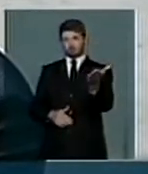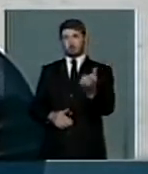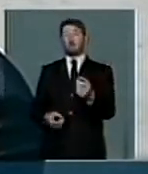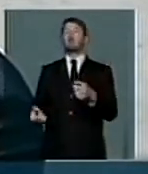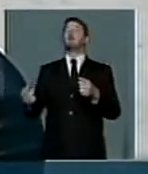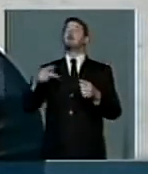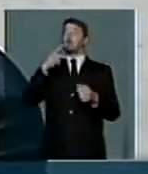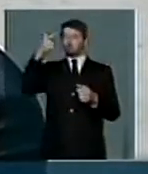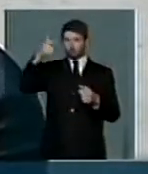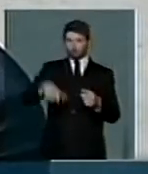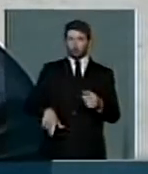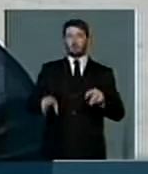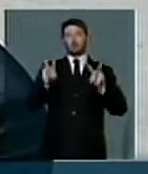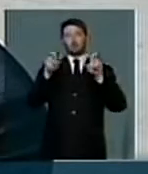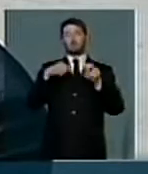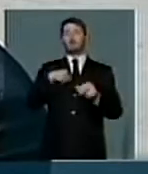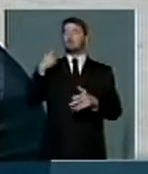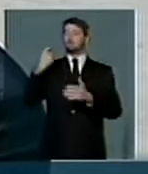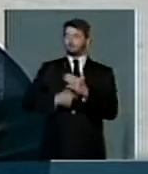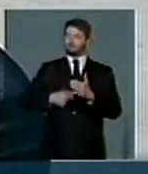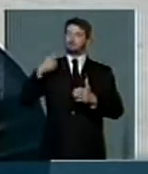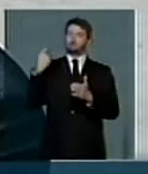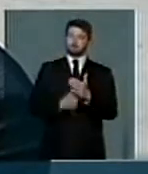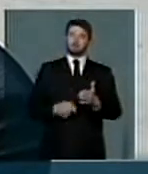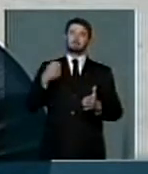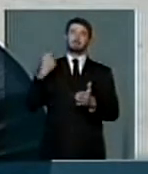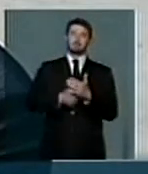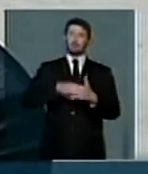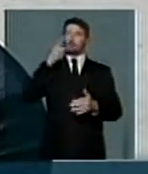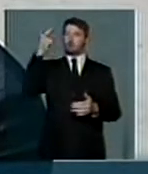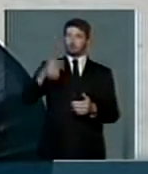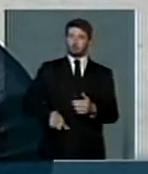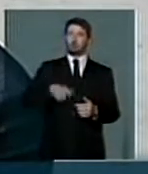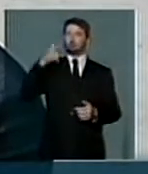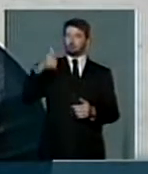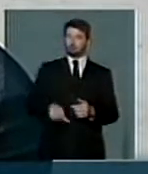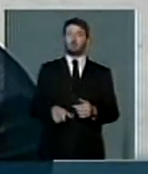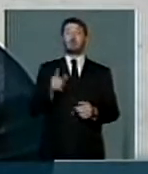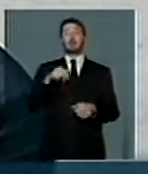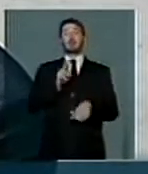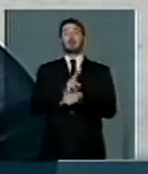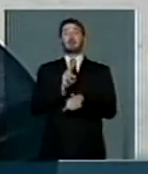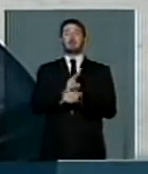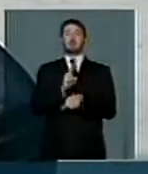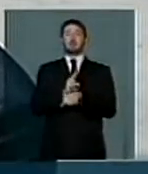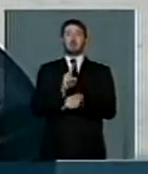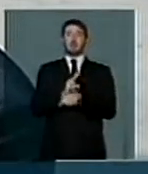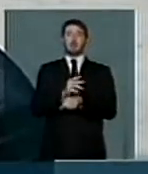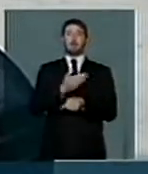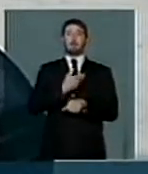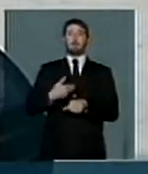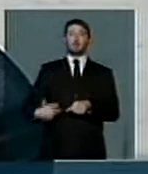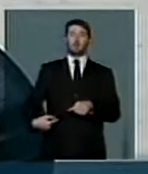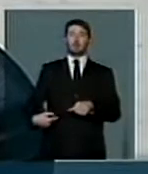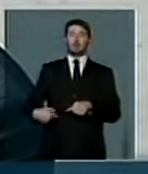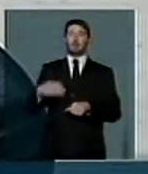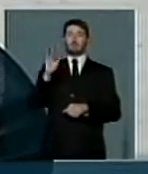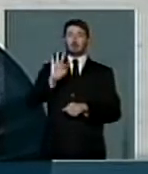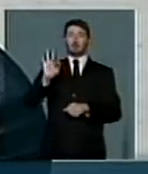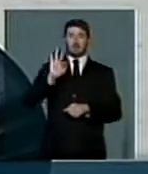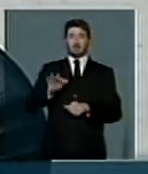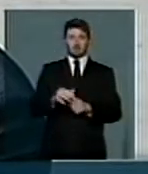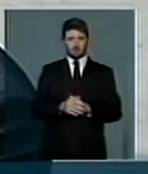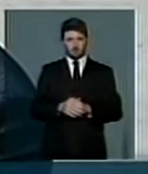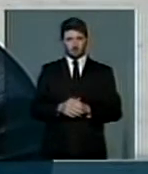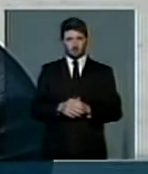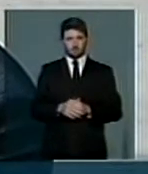ao tema que tenho batido nesta tecla, em apoio à nossa Defensoria Pública da União e